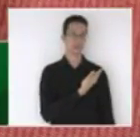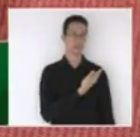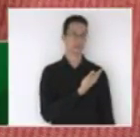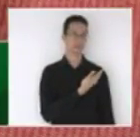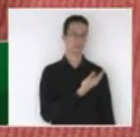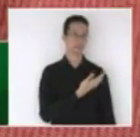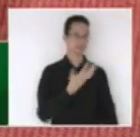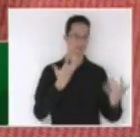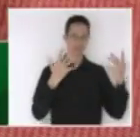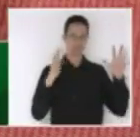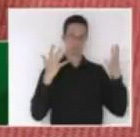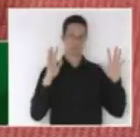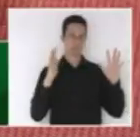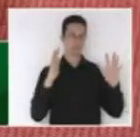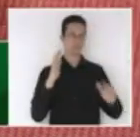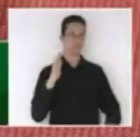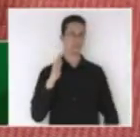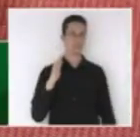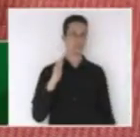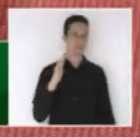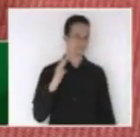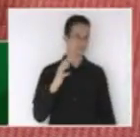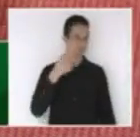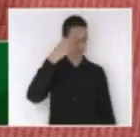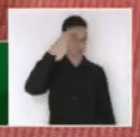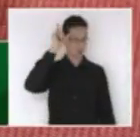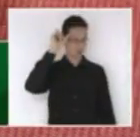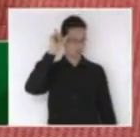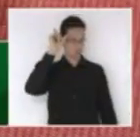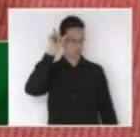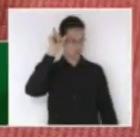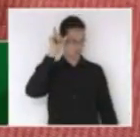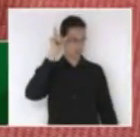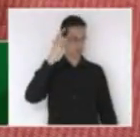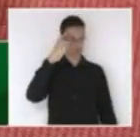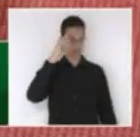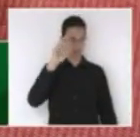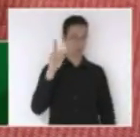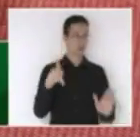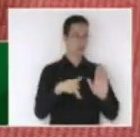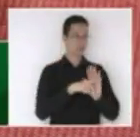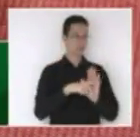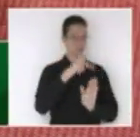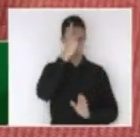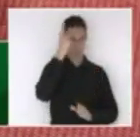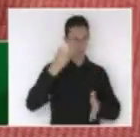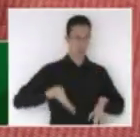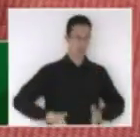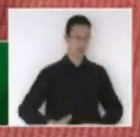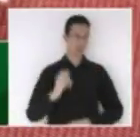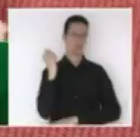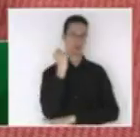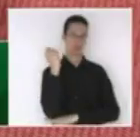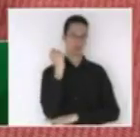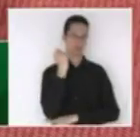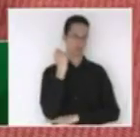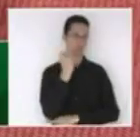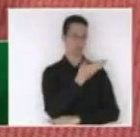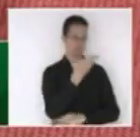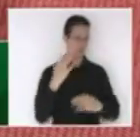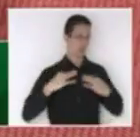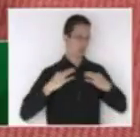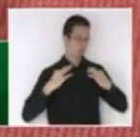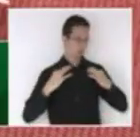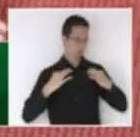dia de ontem, que foi o dia do gaúcho. E como eu sempre digo, eu tenho que homenagear bem esse dia, porque a minha mulher é gaúcha. Então,